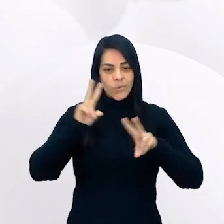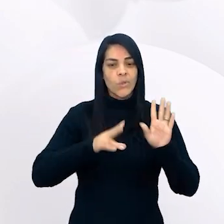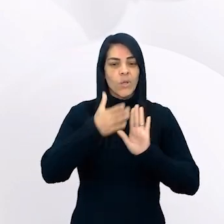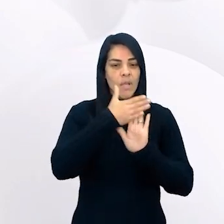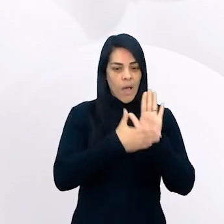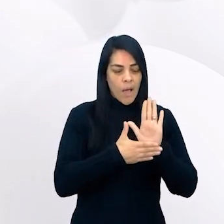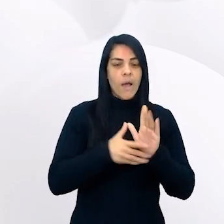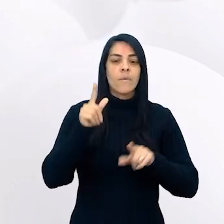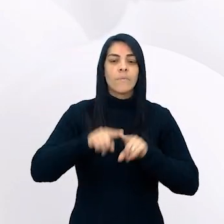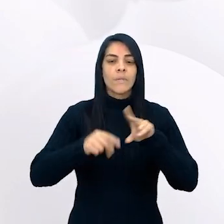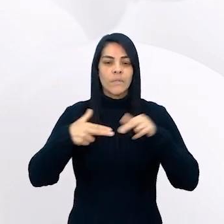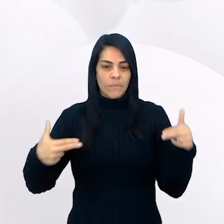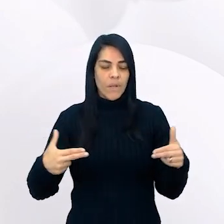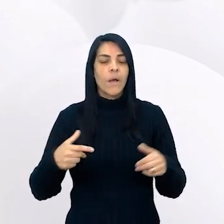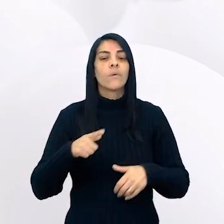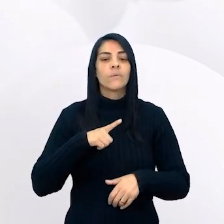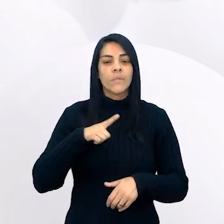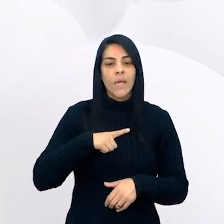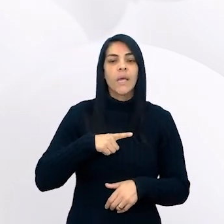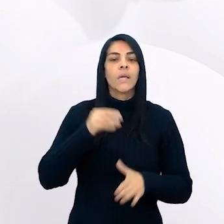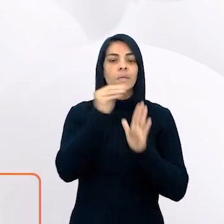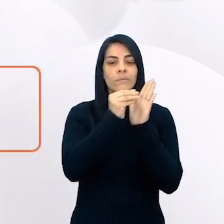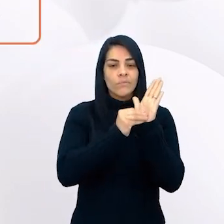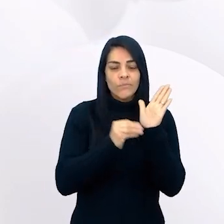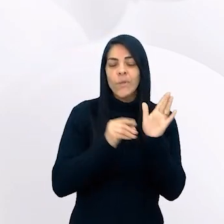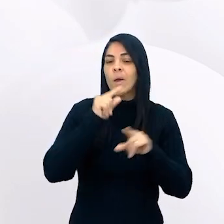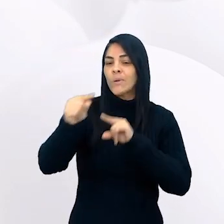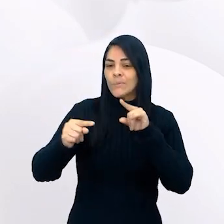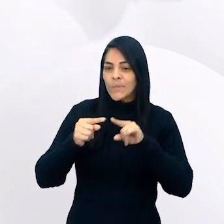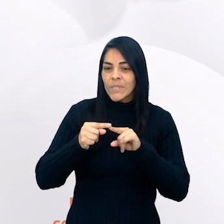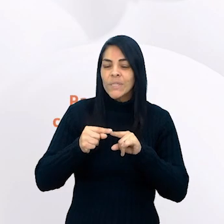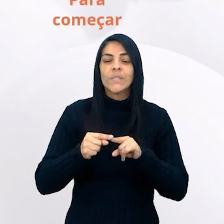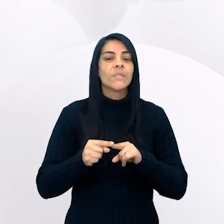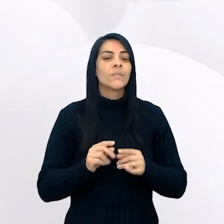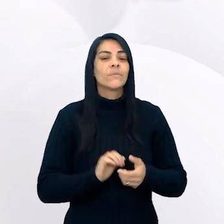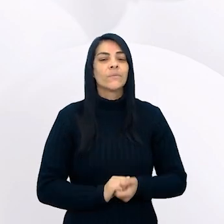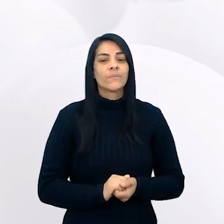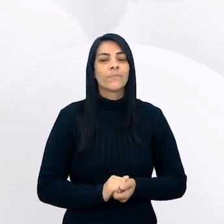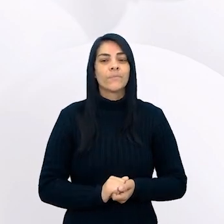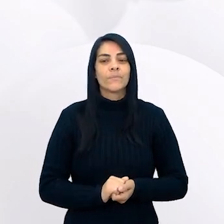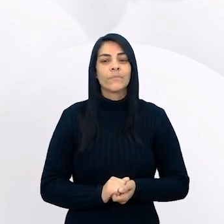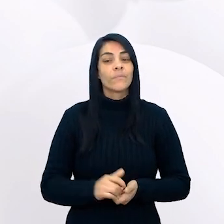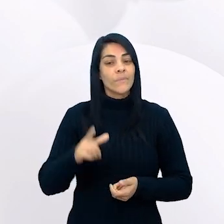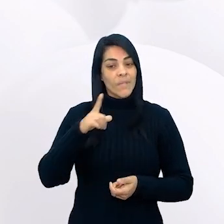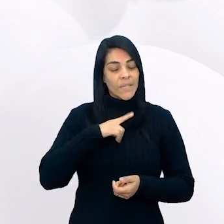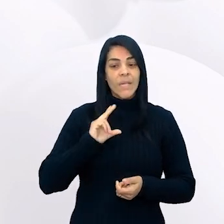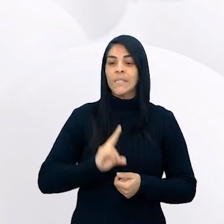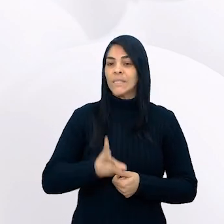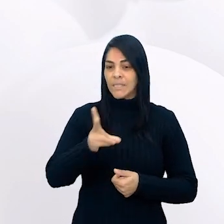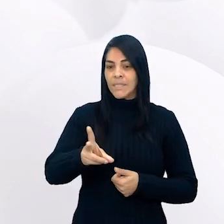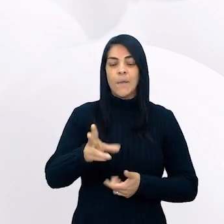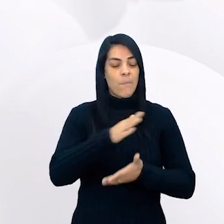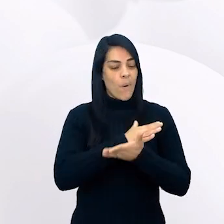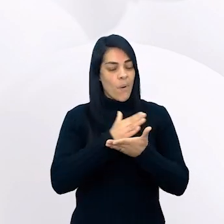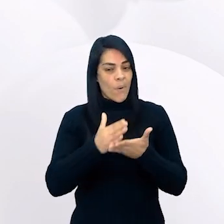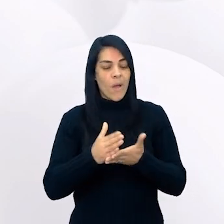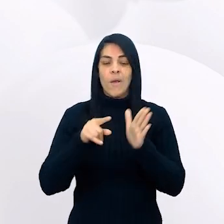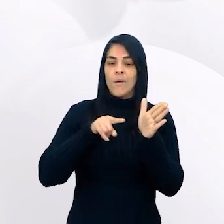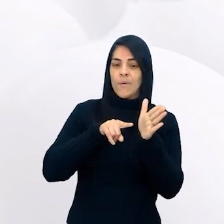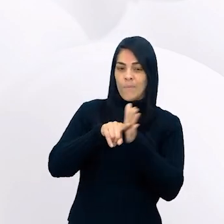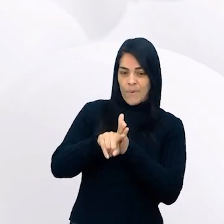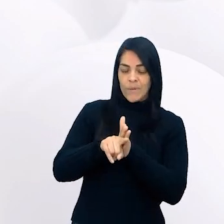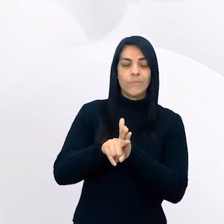está dividido aí em capa, conteúdo e objetivo. Tem sempre um para começar, com uma